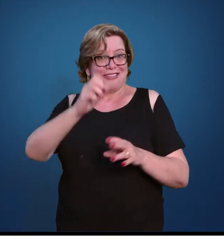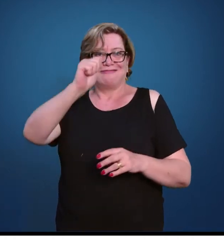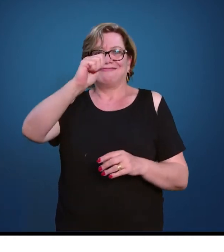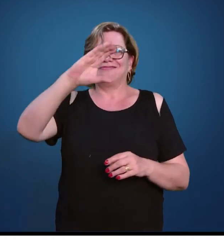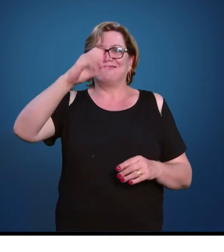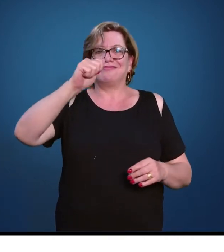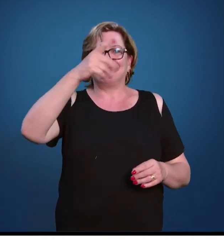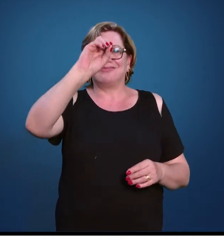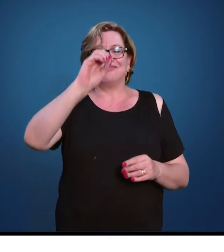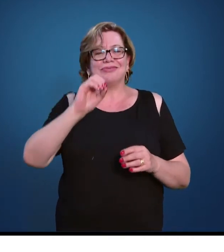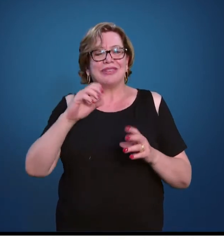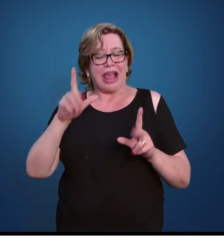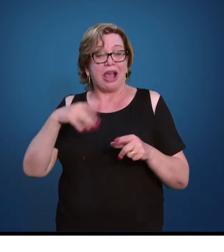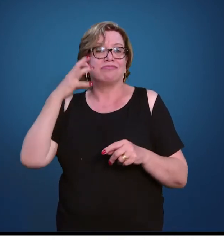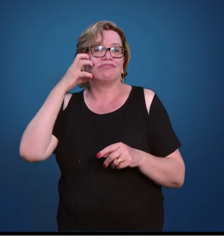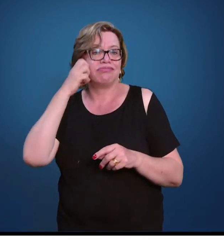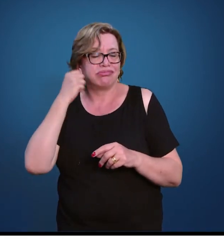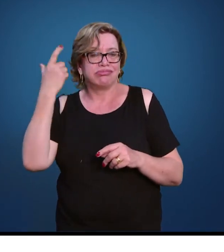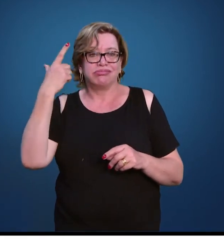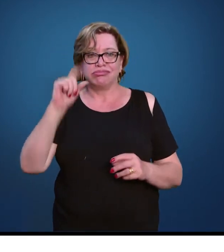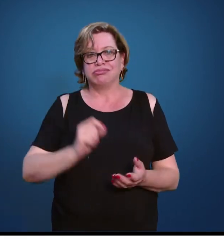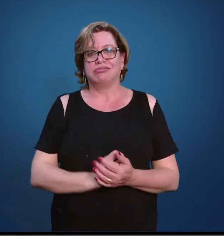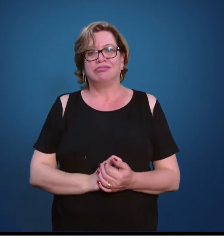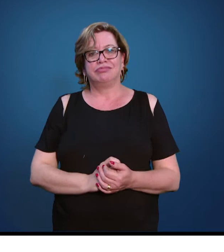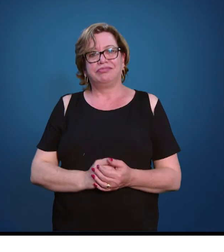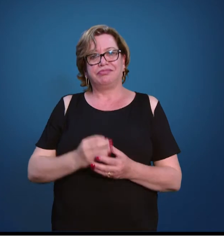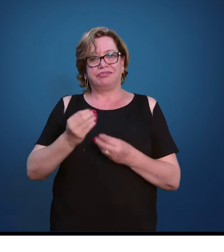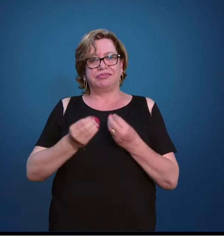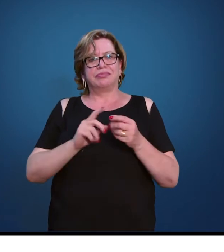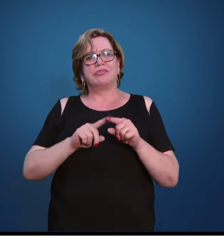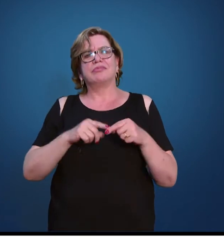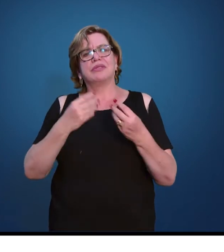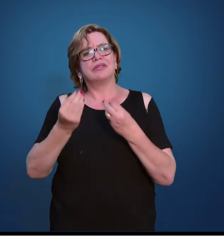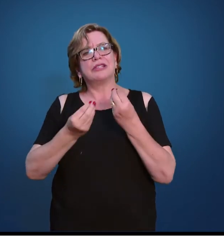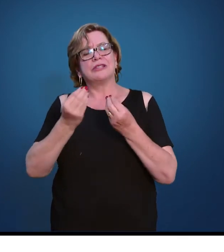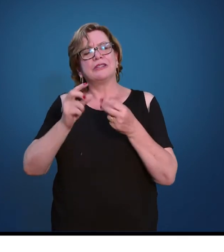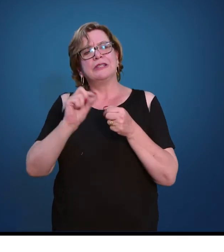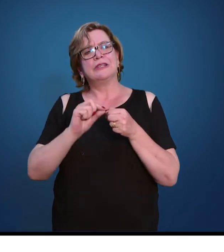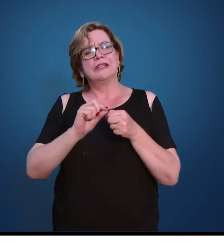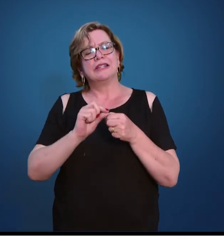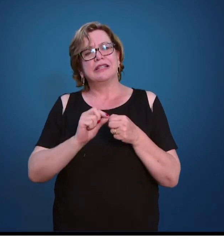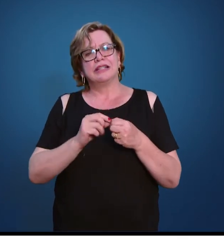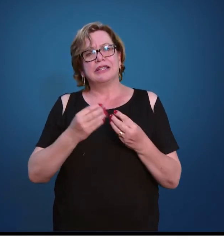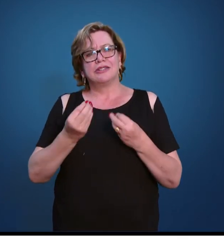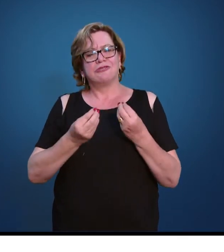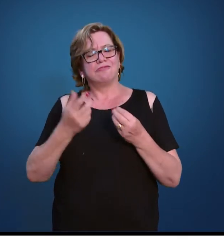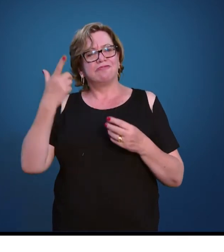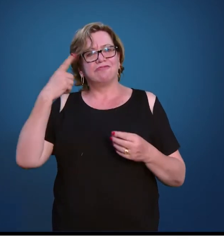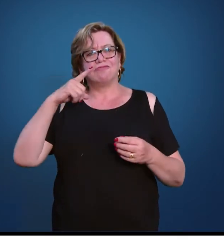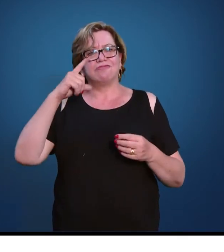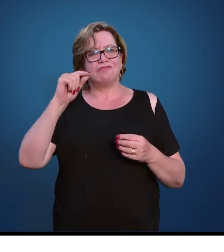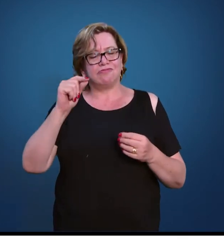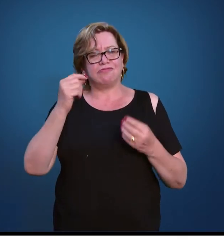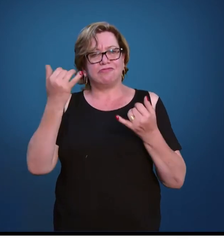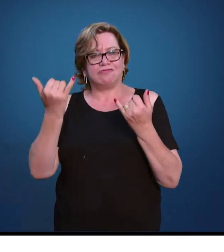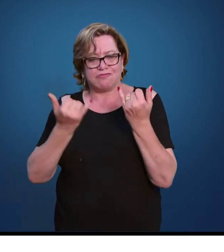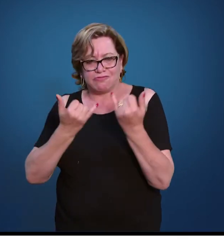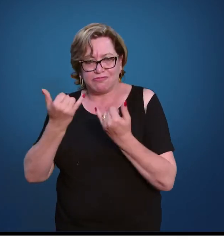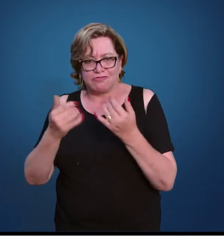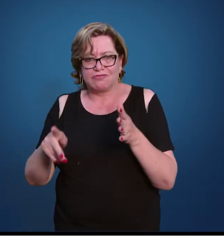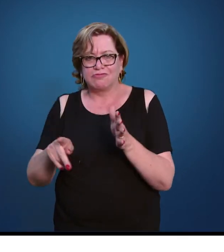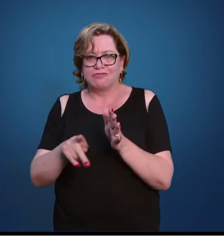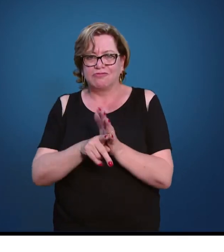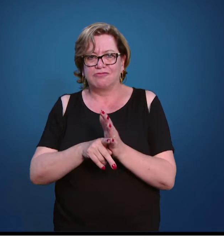grande na compra e venda dessas ações. Mas como é que ele faz isso? Como é que se consegue essa informação